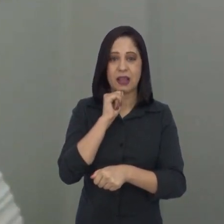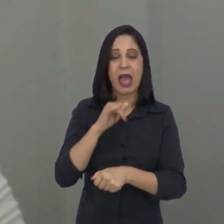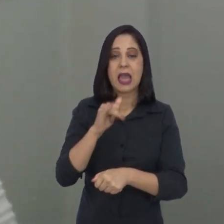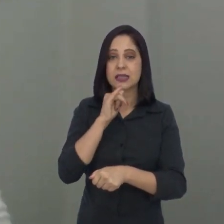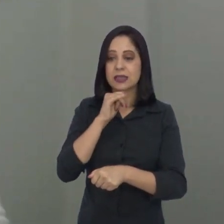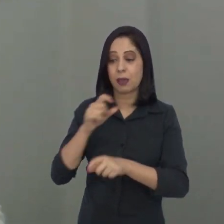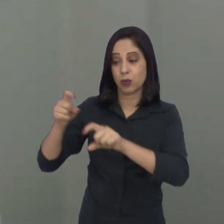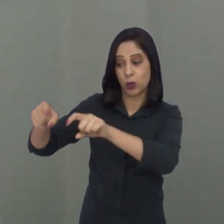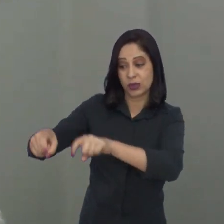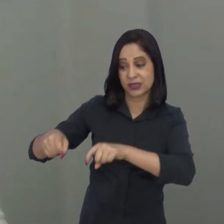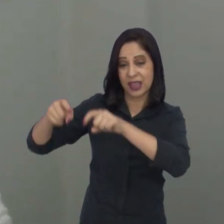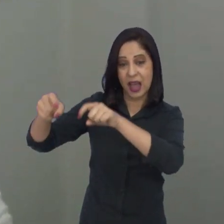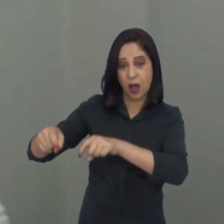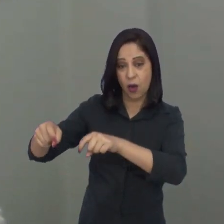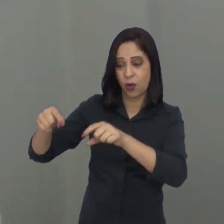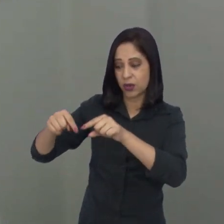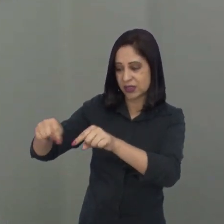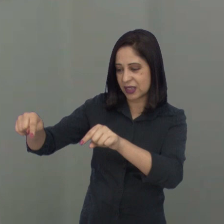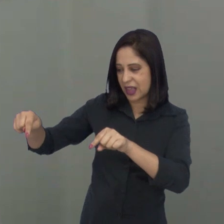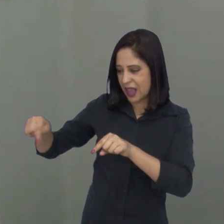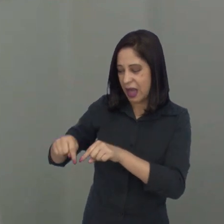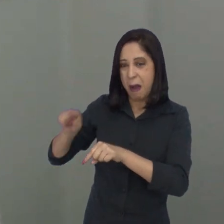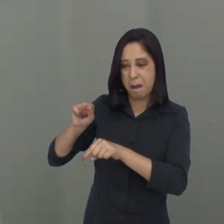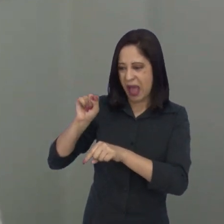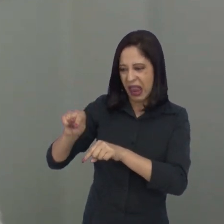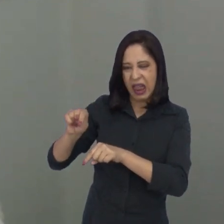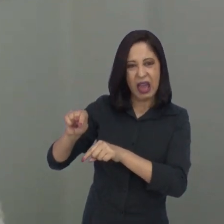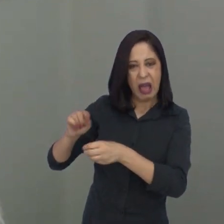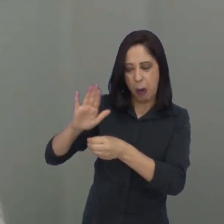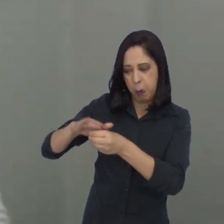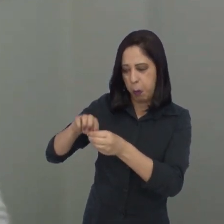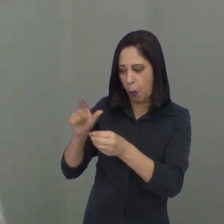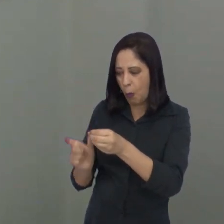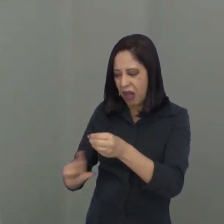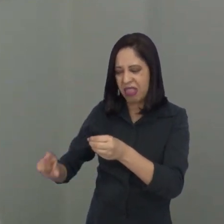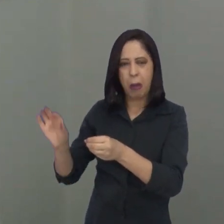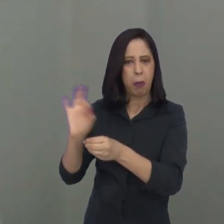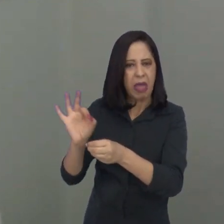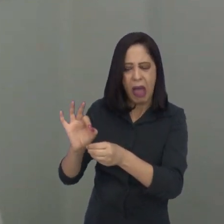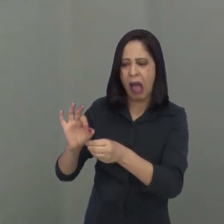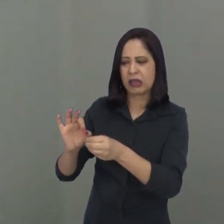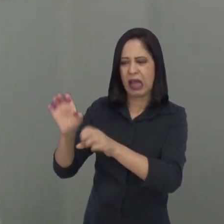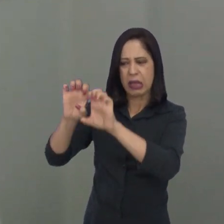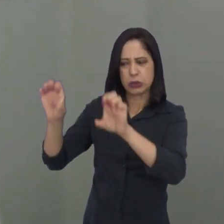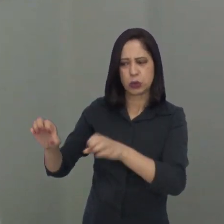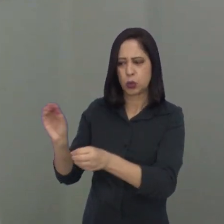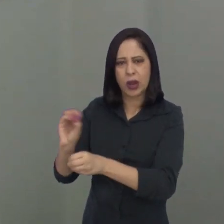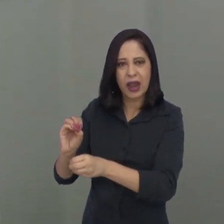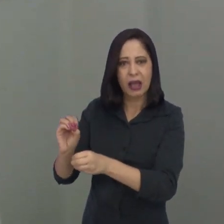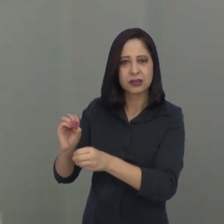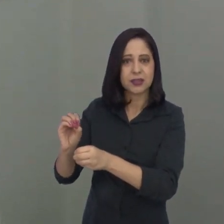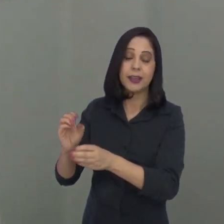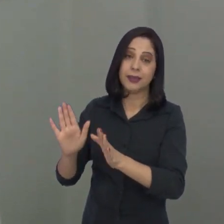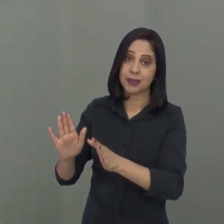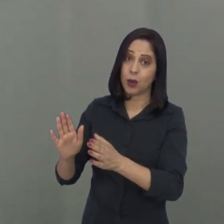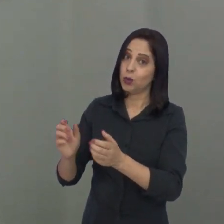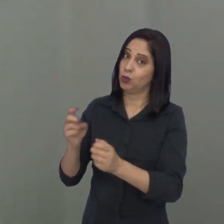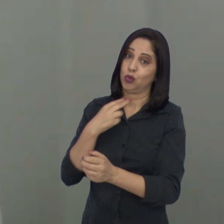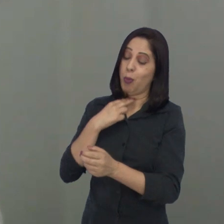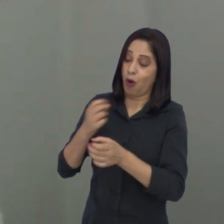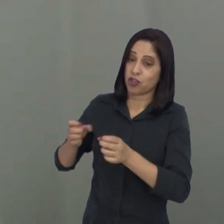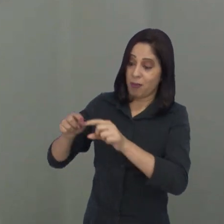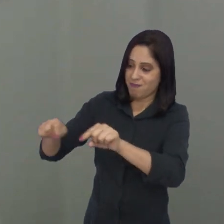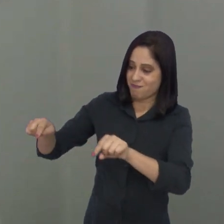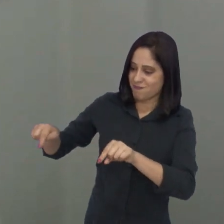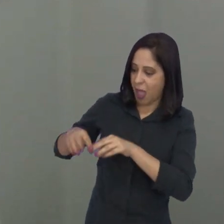rurais, que não têm a infraestrutura necessária. Mas existe a fiscalização no município de São José dos Campos e as